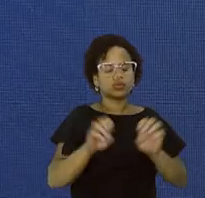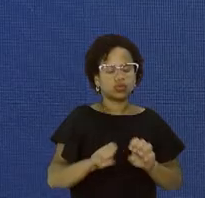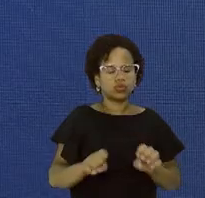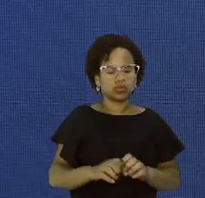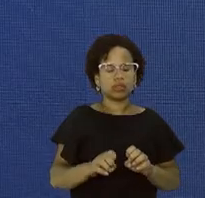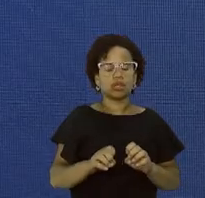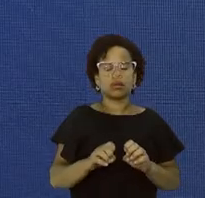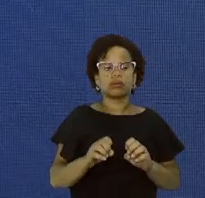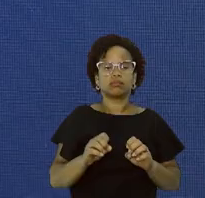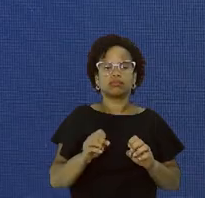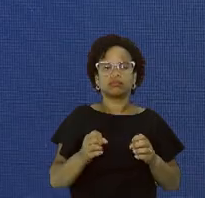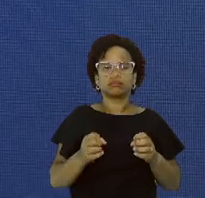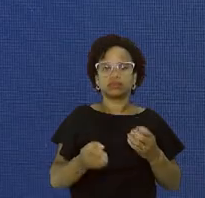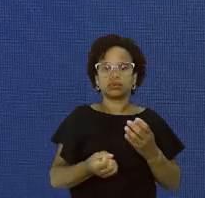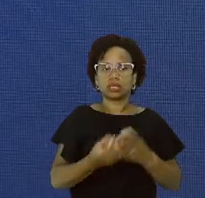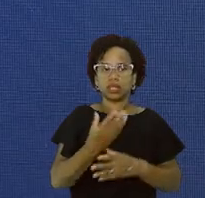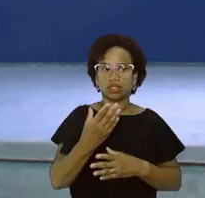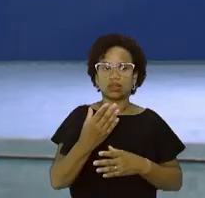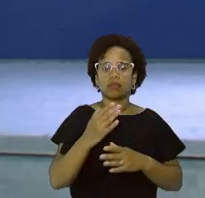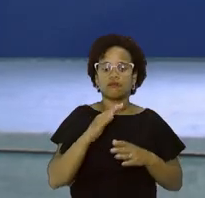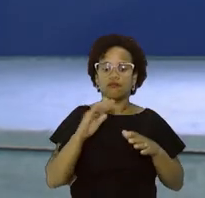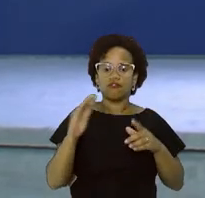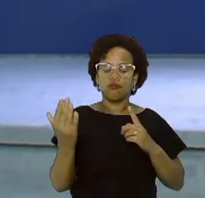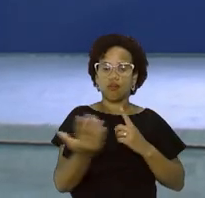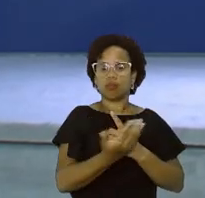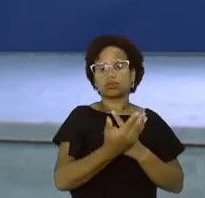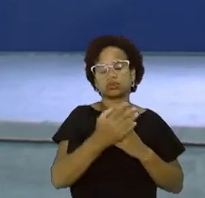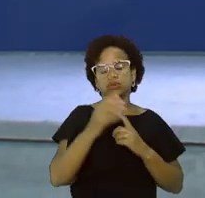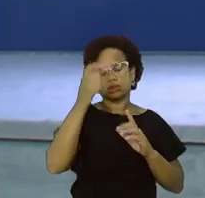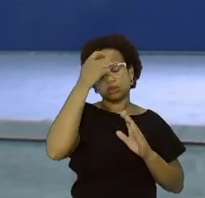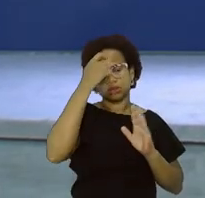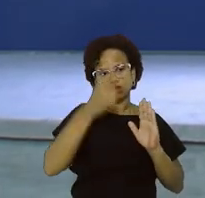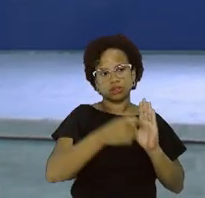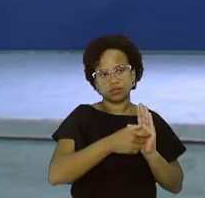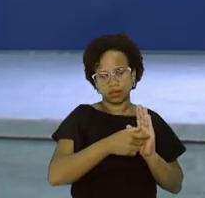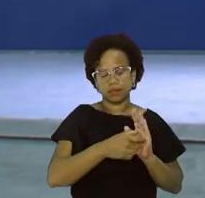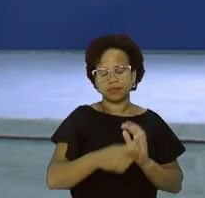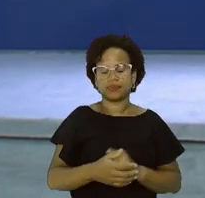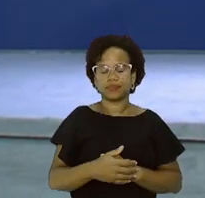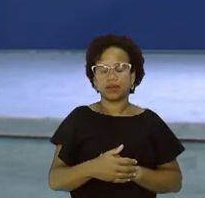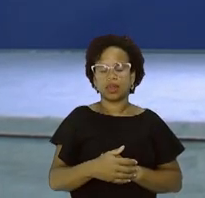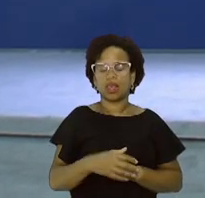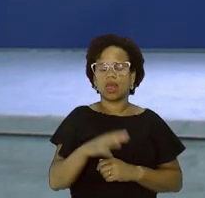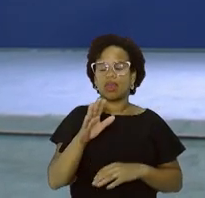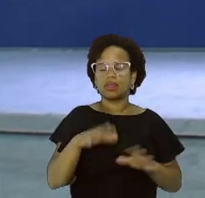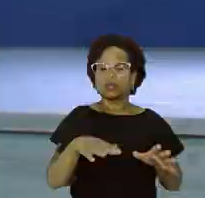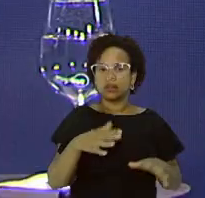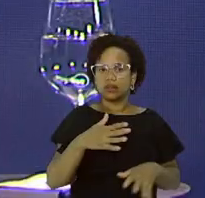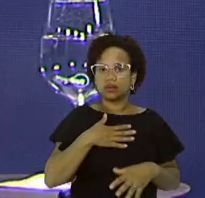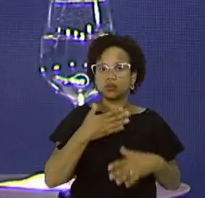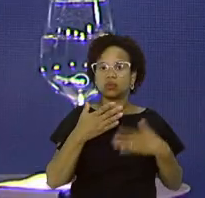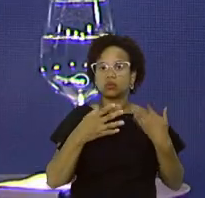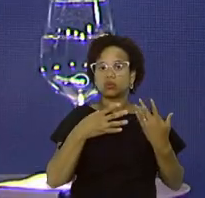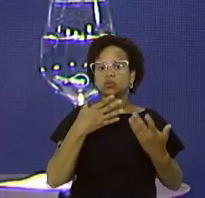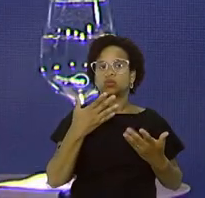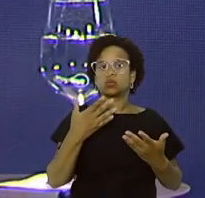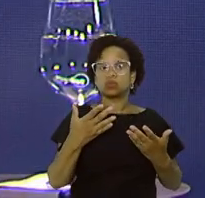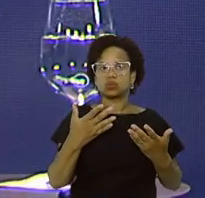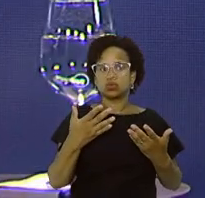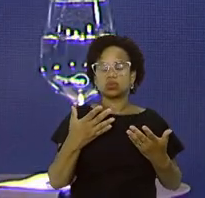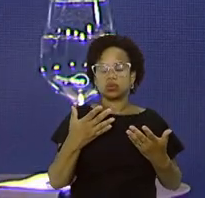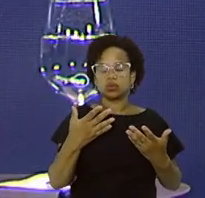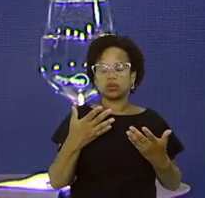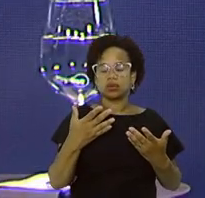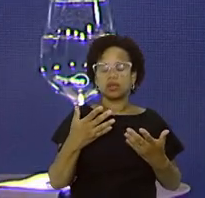da Inteligência tá é um pouco assustador ver o que sai do próprio adjetivo e a quantidade de usuários né